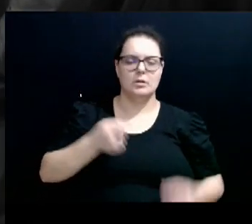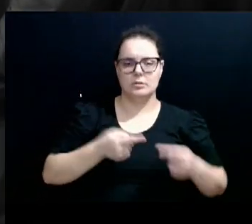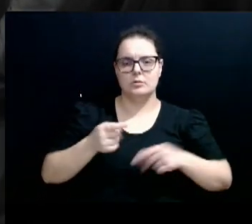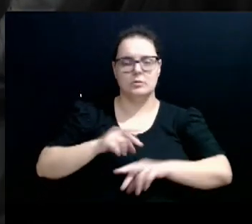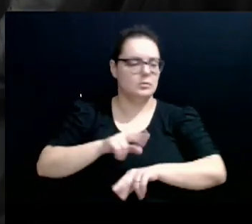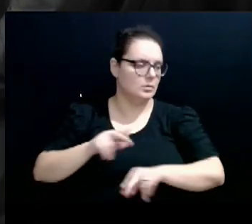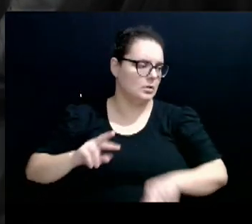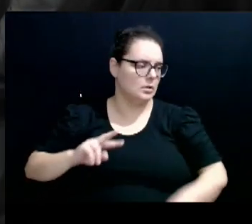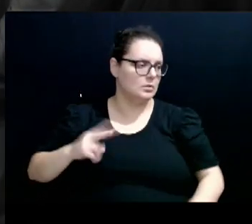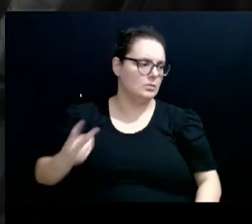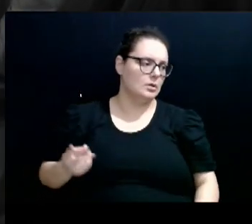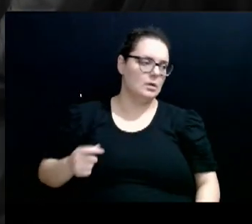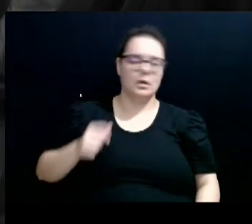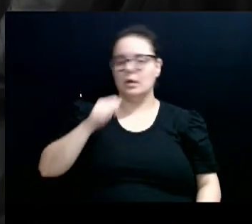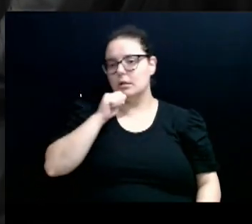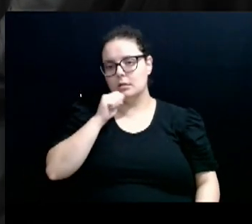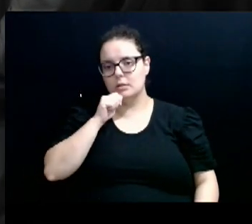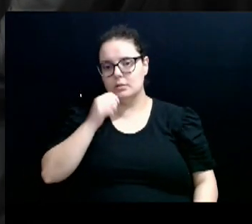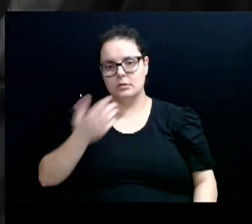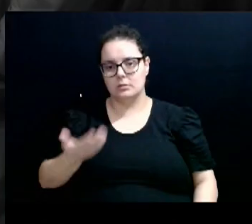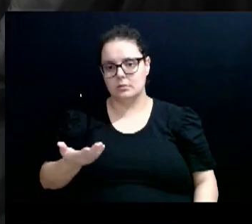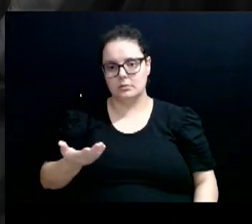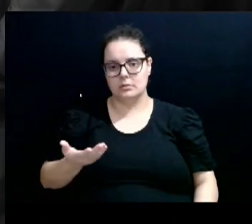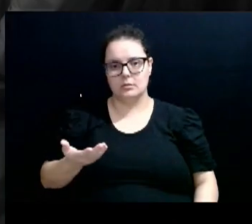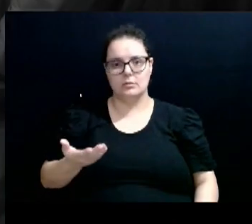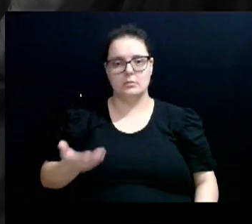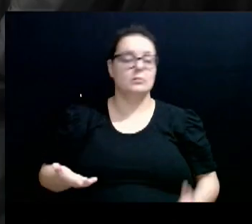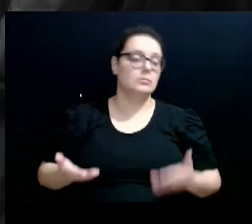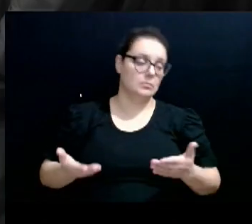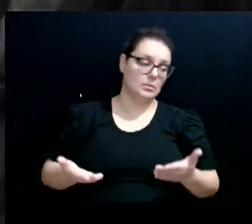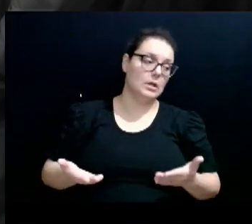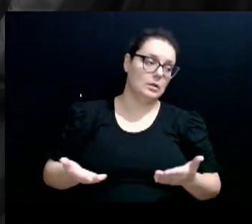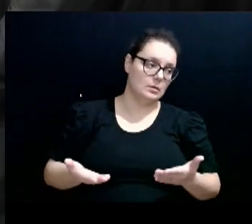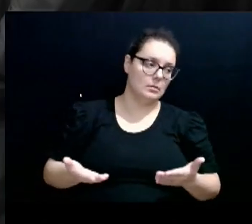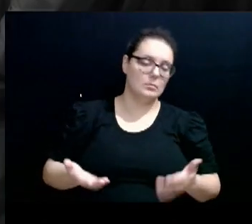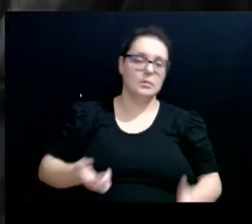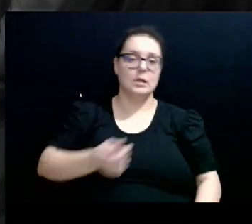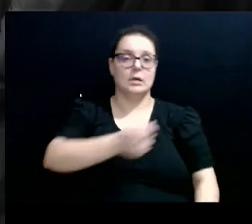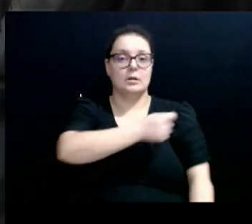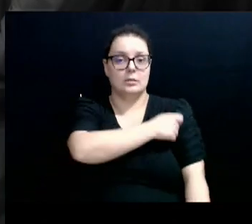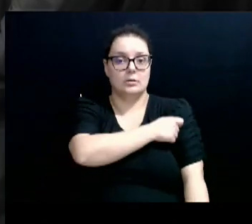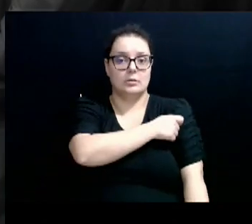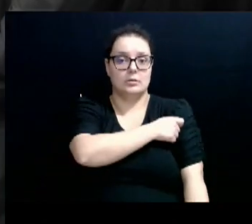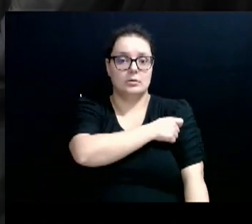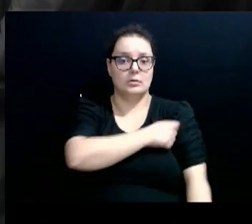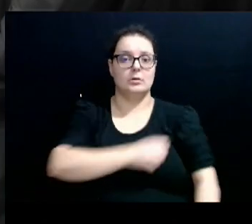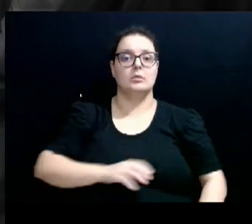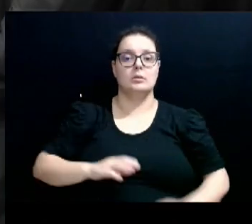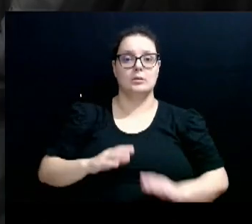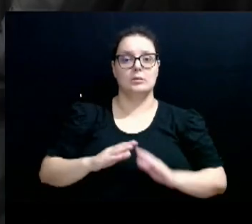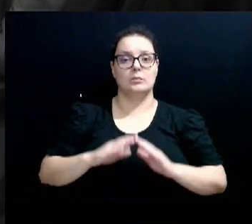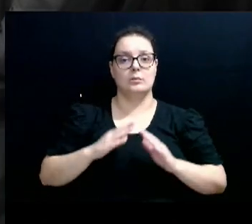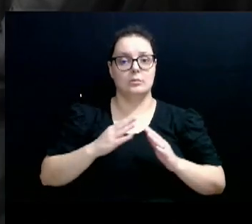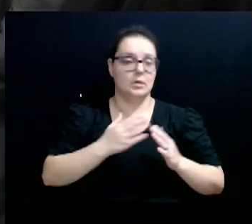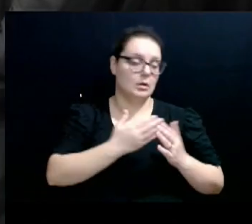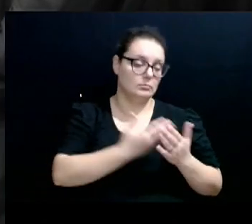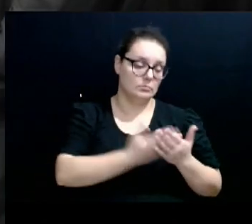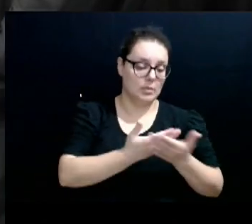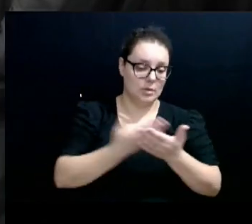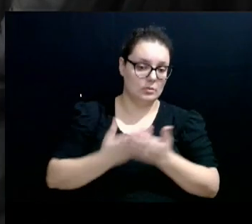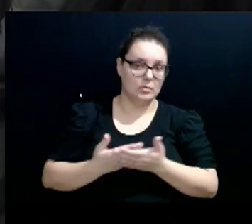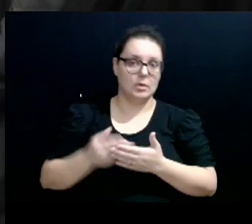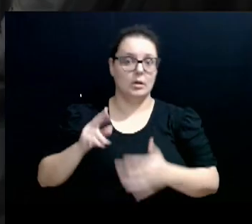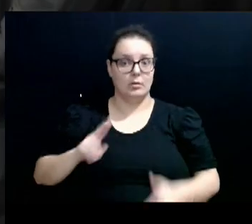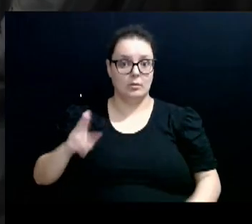não é colocado, mas que alunos que tenham estudado em universidades públicas possam, durante um período,